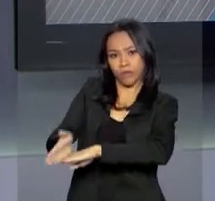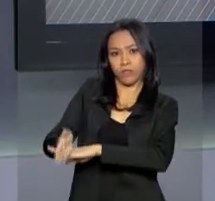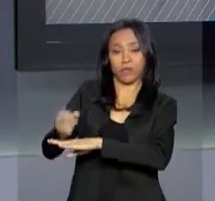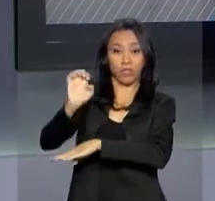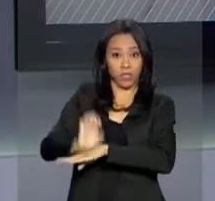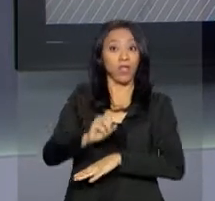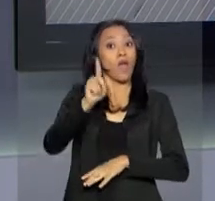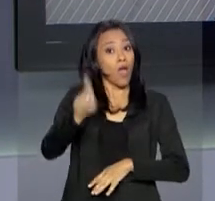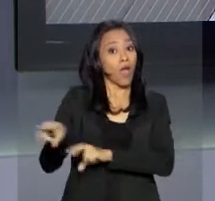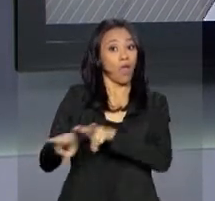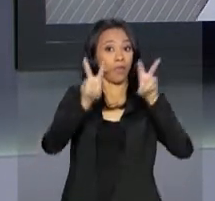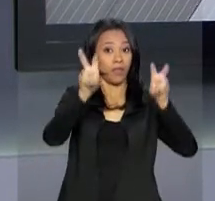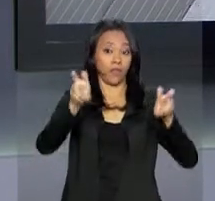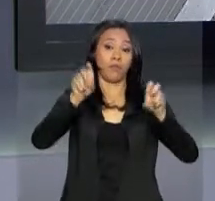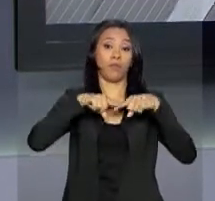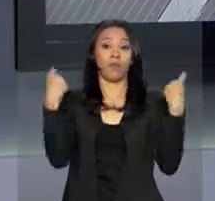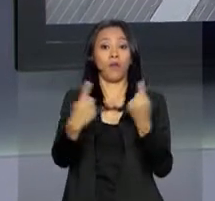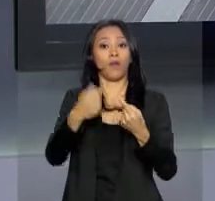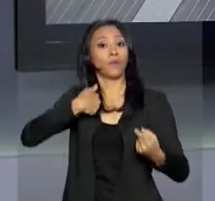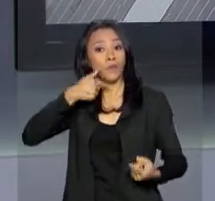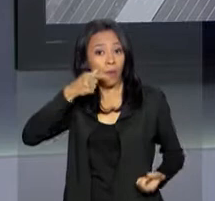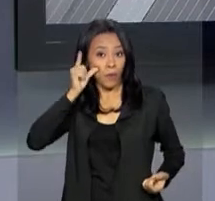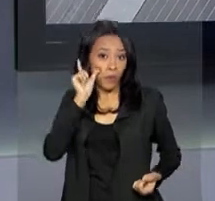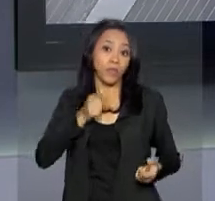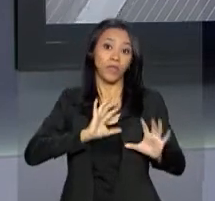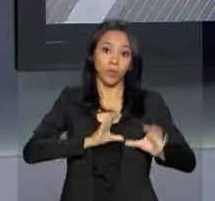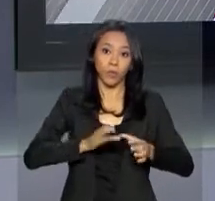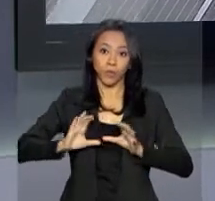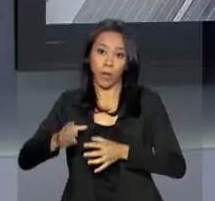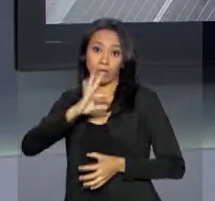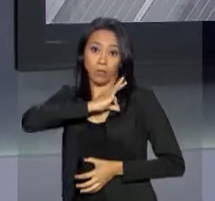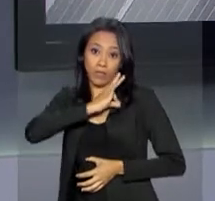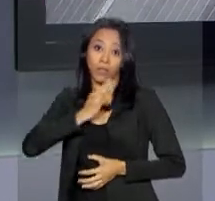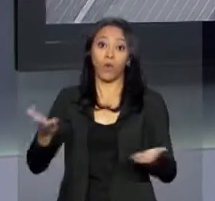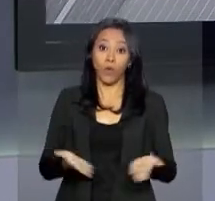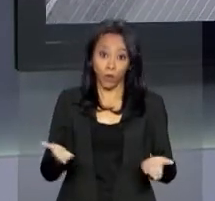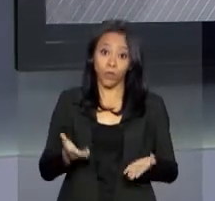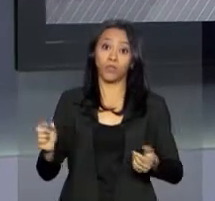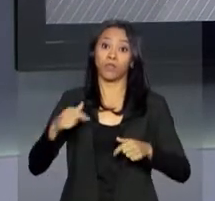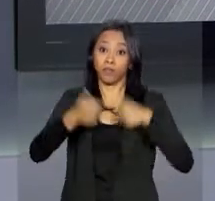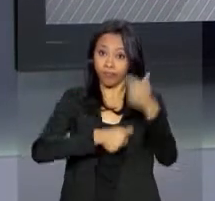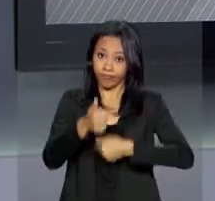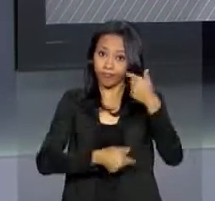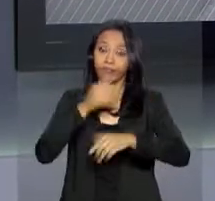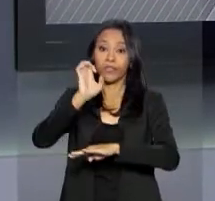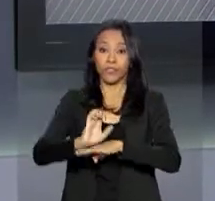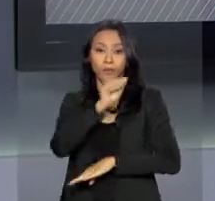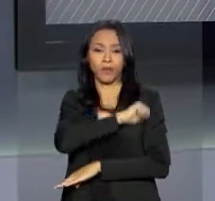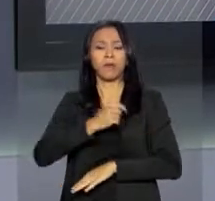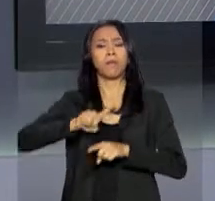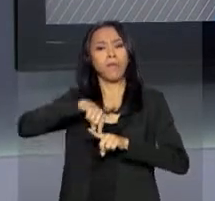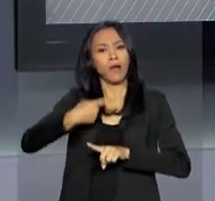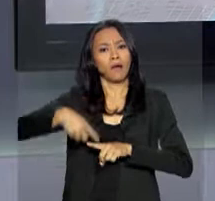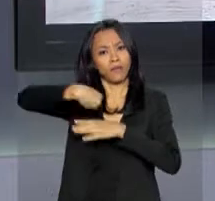uma reunião ontem em São Paulo. E uma nova operação conjunta das polícias é realizada hoje no Rio de Janeiro. Quem nos traz mais